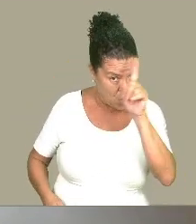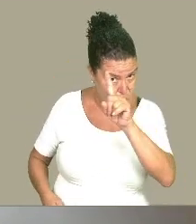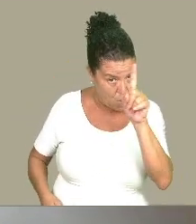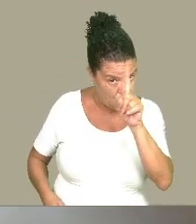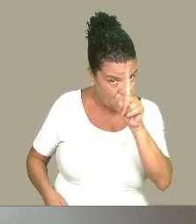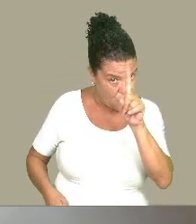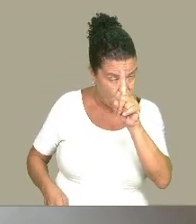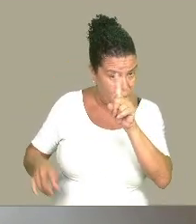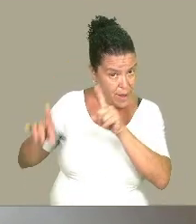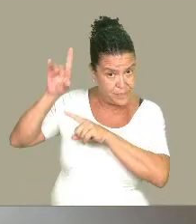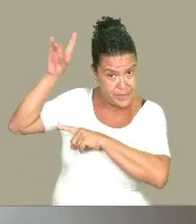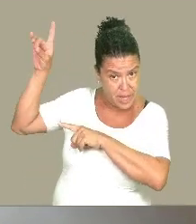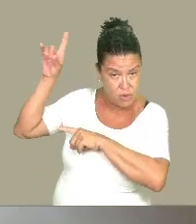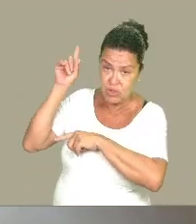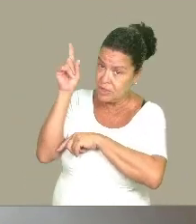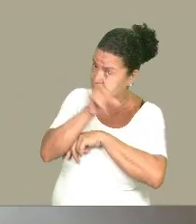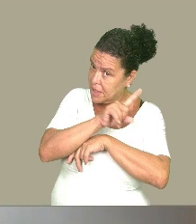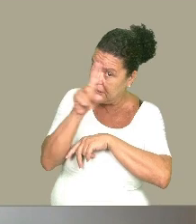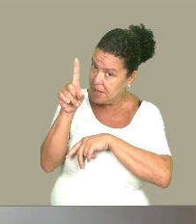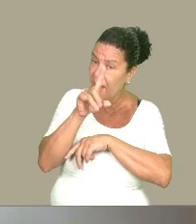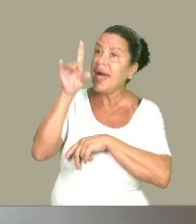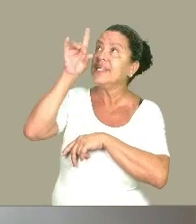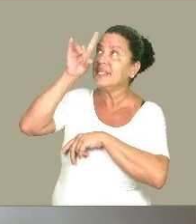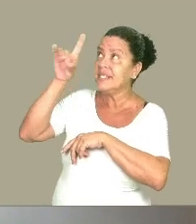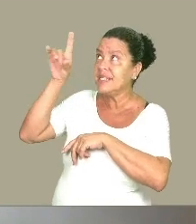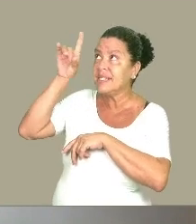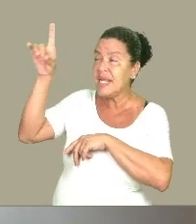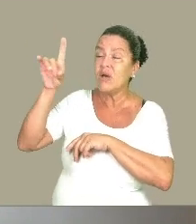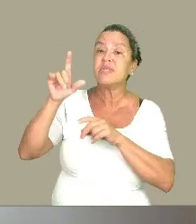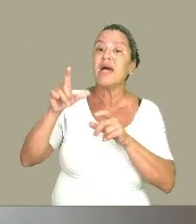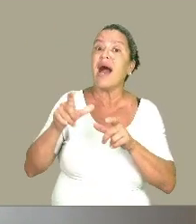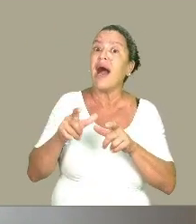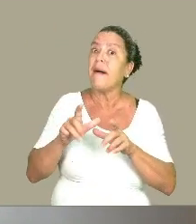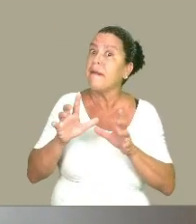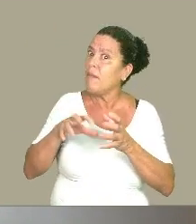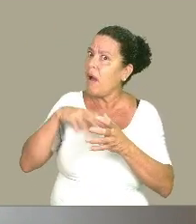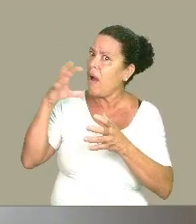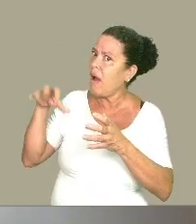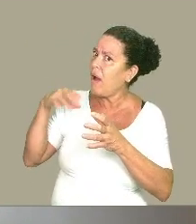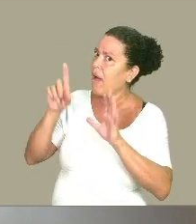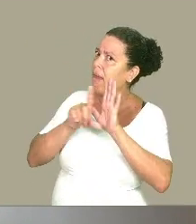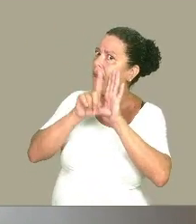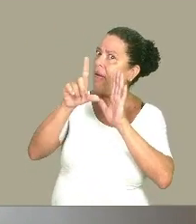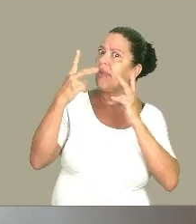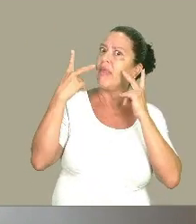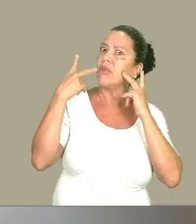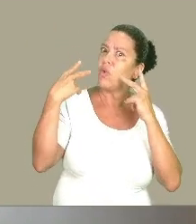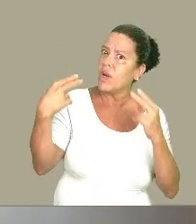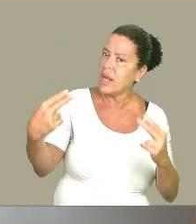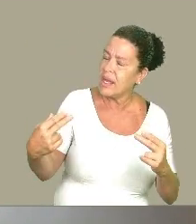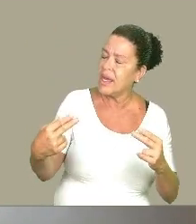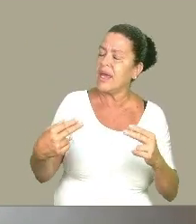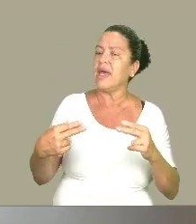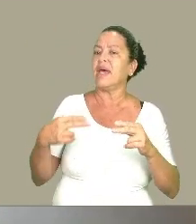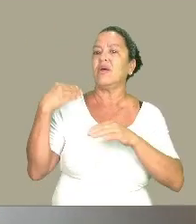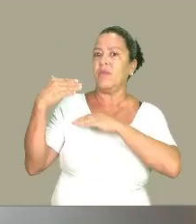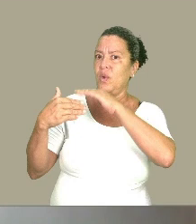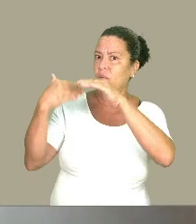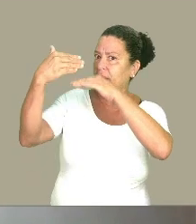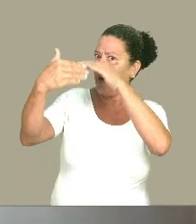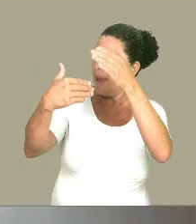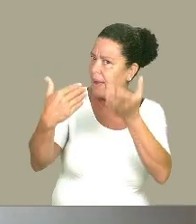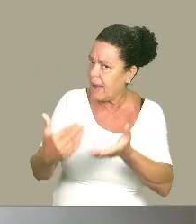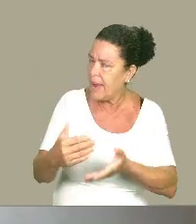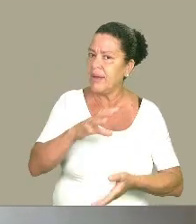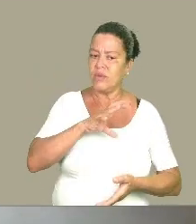colocado por Deus. Por Deus são colocadas as grandes leis, né? As leis gerais da natureza, as leis do progresso, a